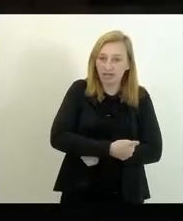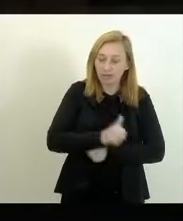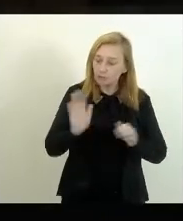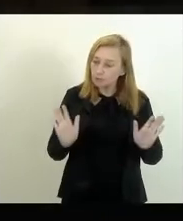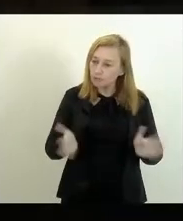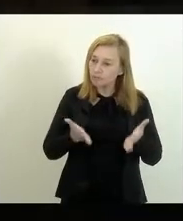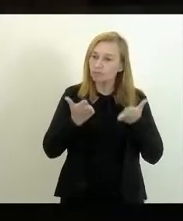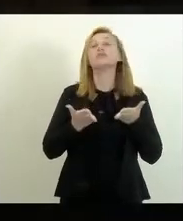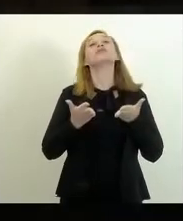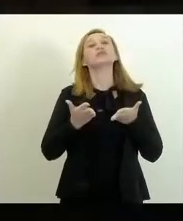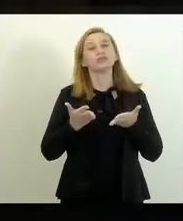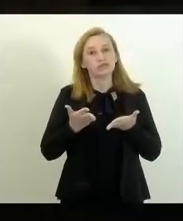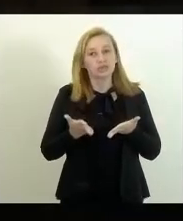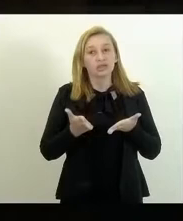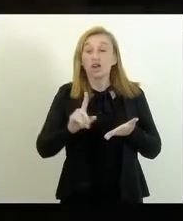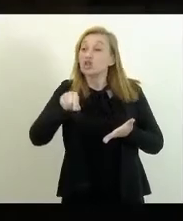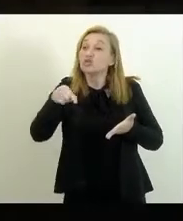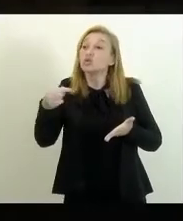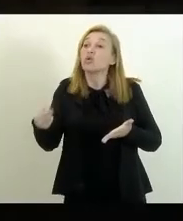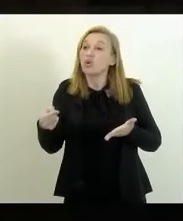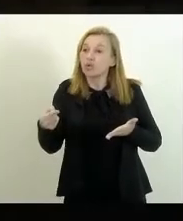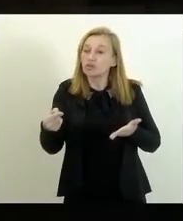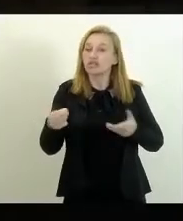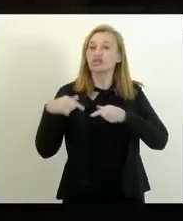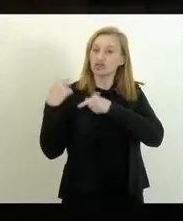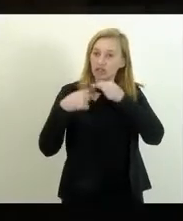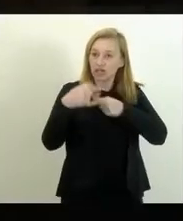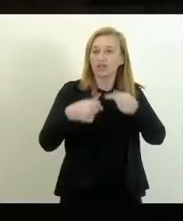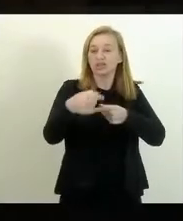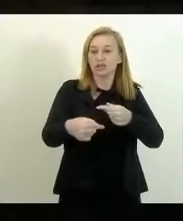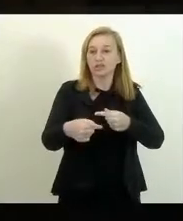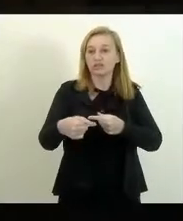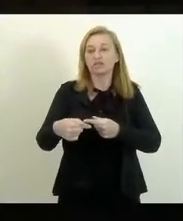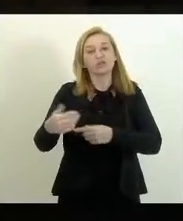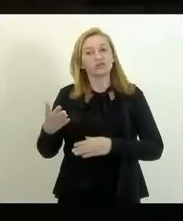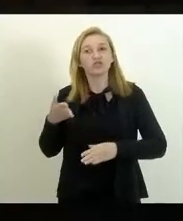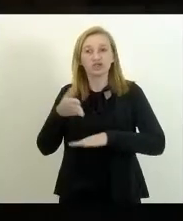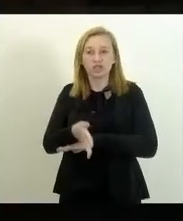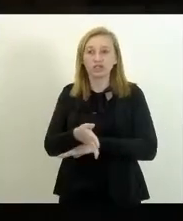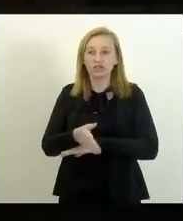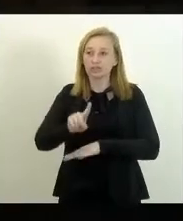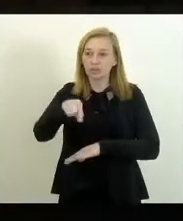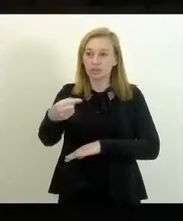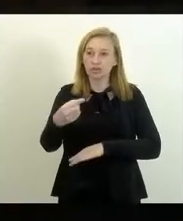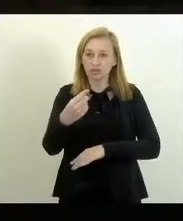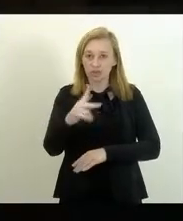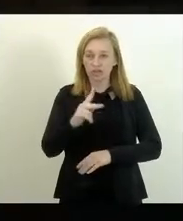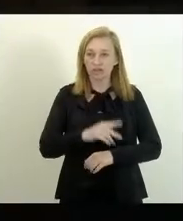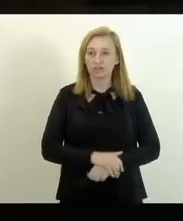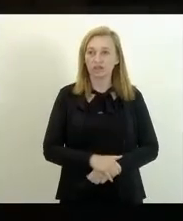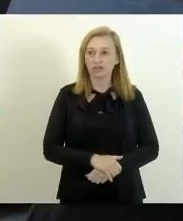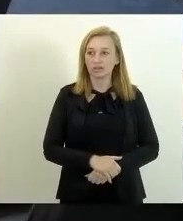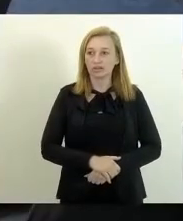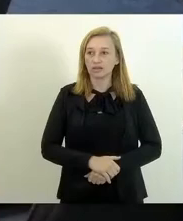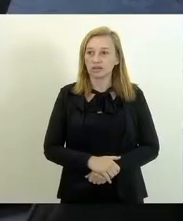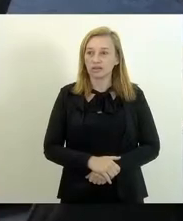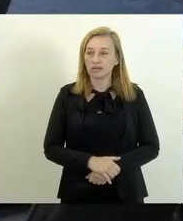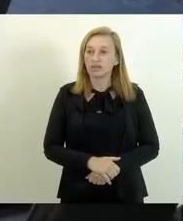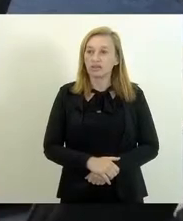estímulo e incentivo para as outras gerações que estão vindo após eles. Muito obrigada.